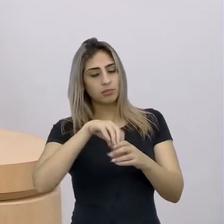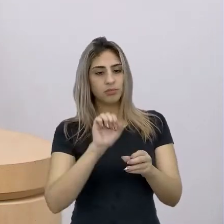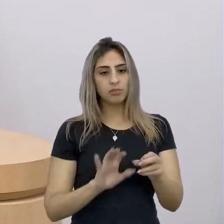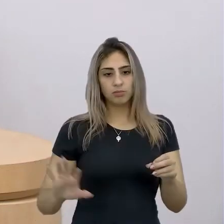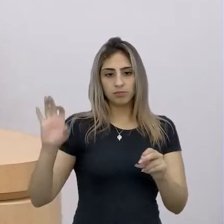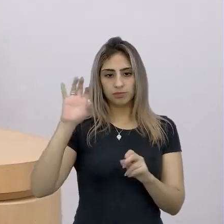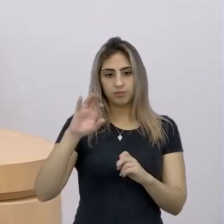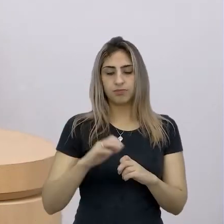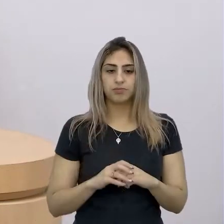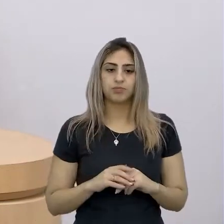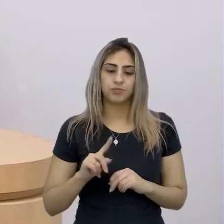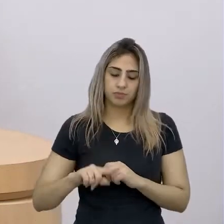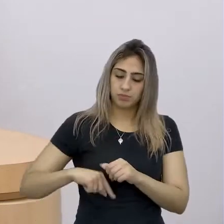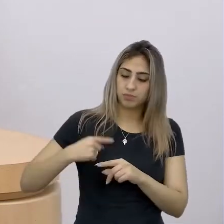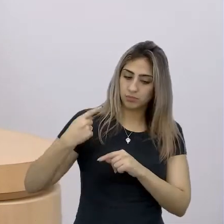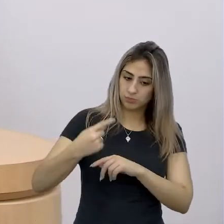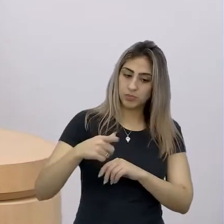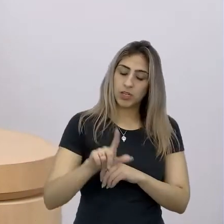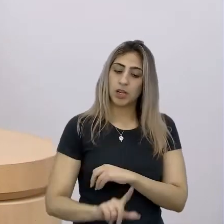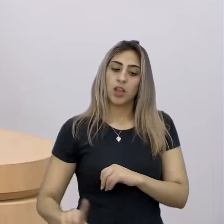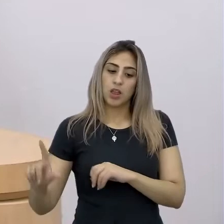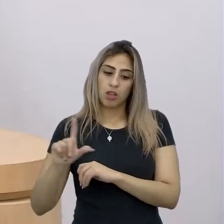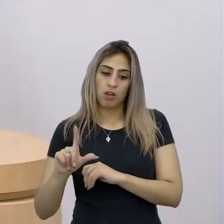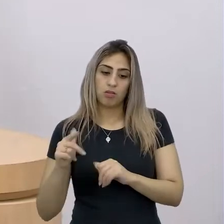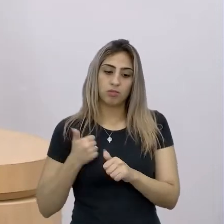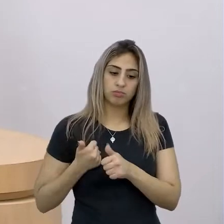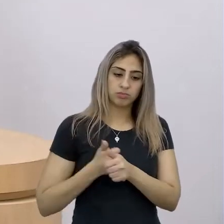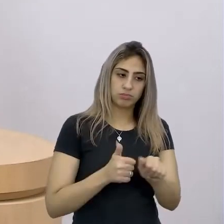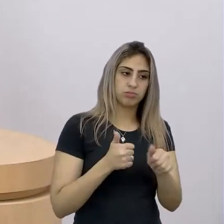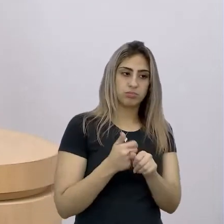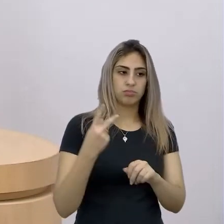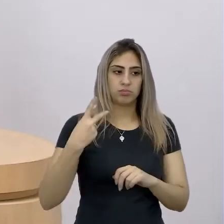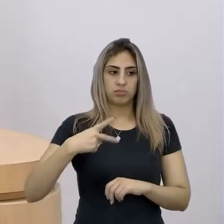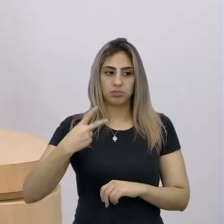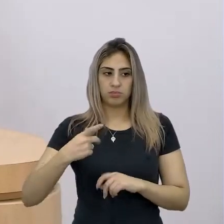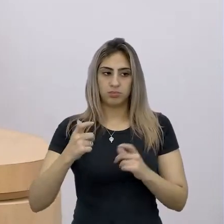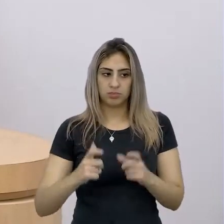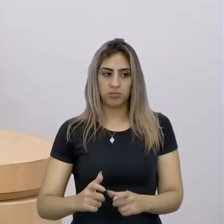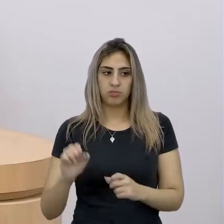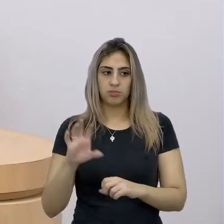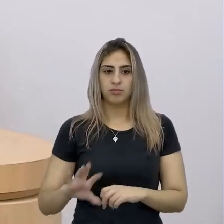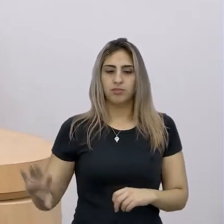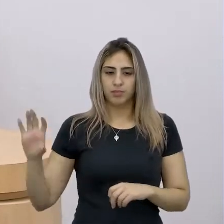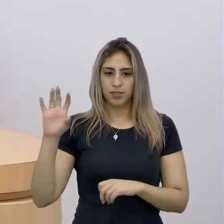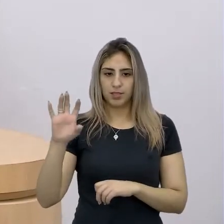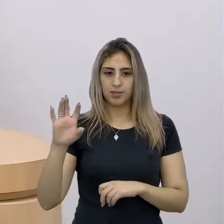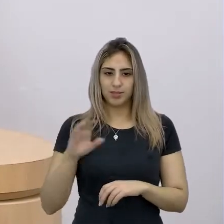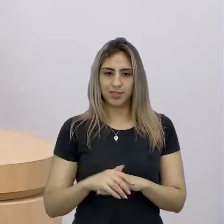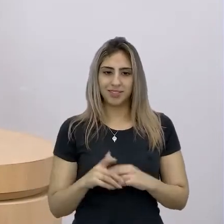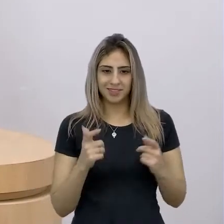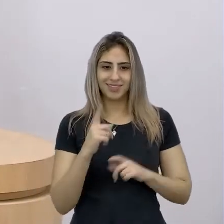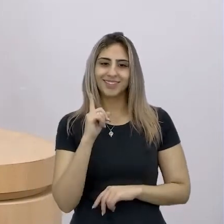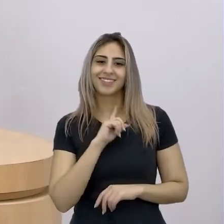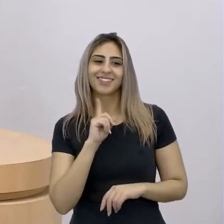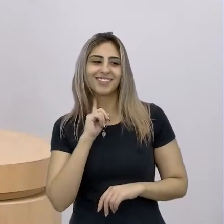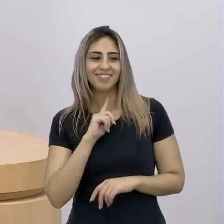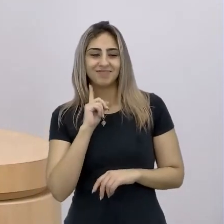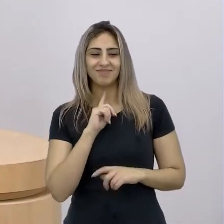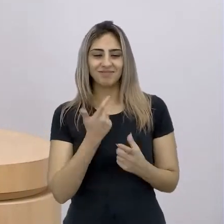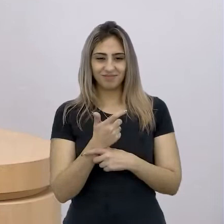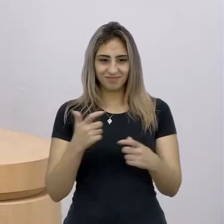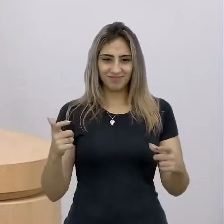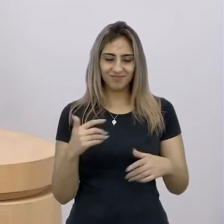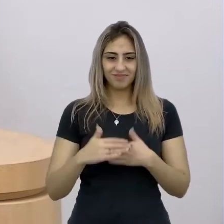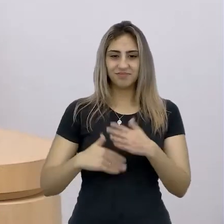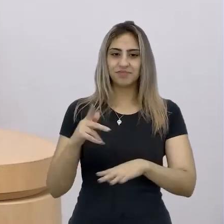estado. Então, em seguida, pela lógica, seria, em segundo lugar, o estado de Minas Gerais, que é o segundo maior em